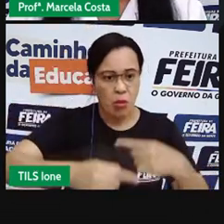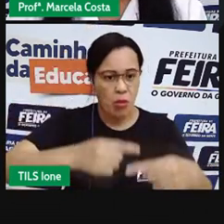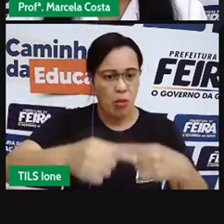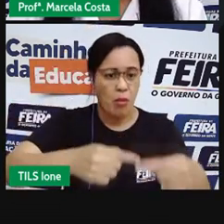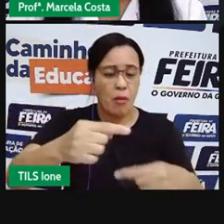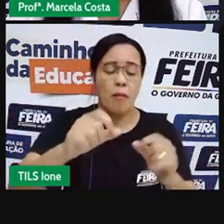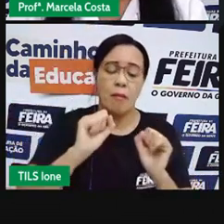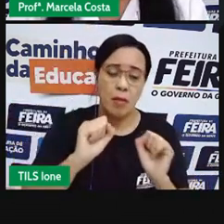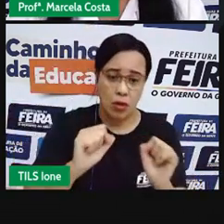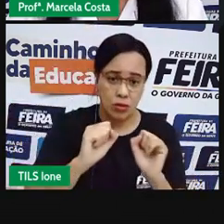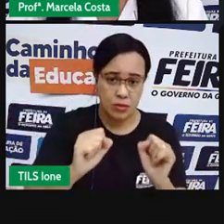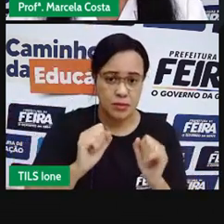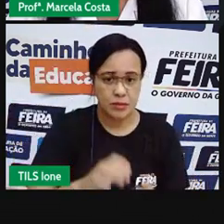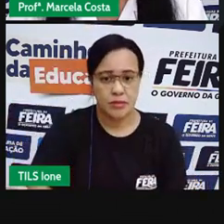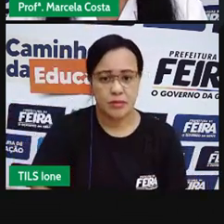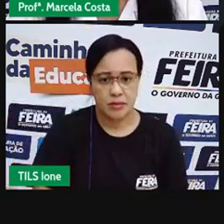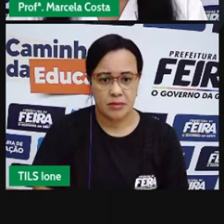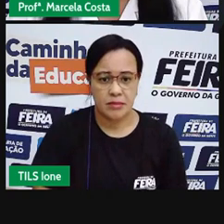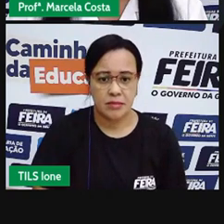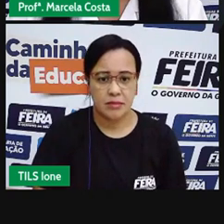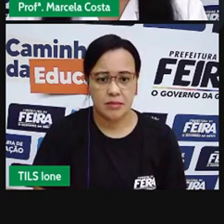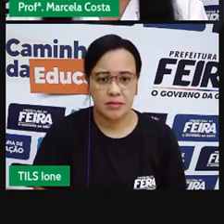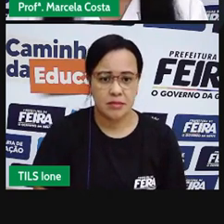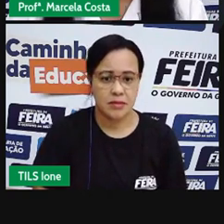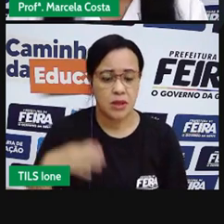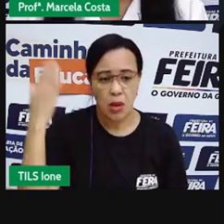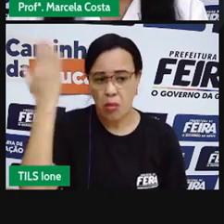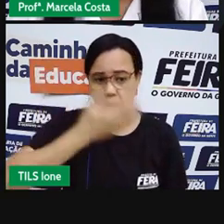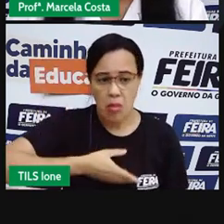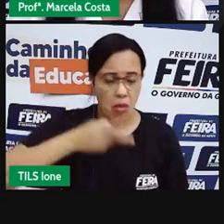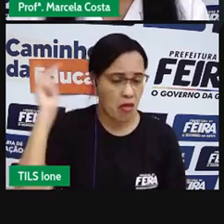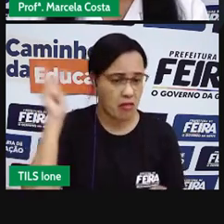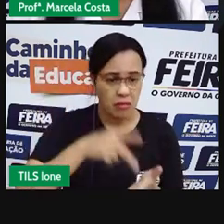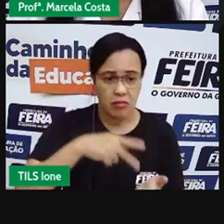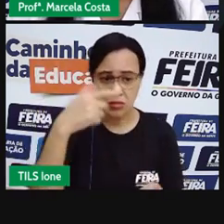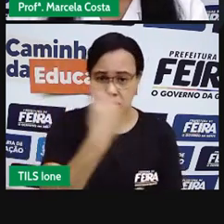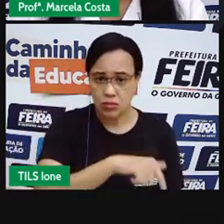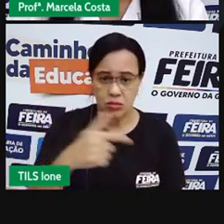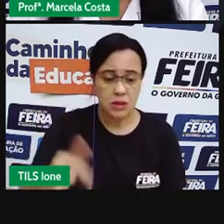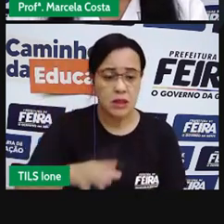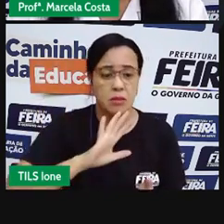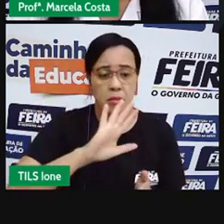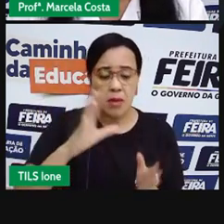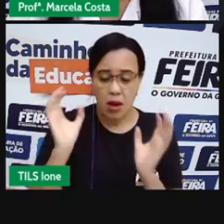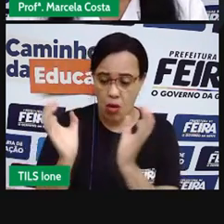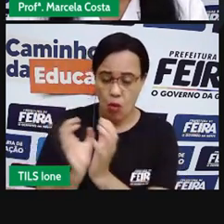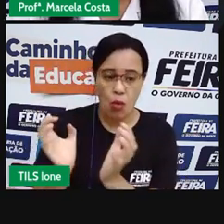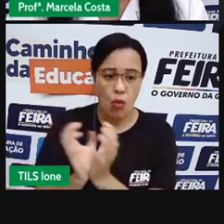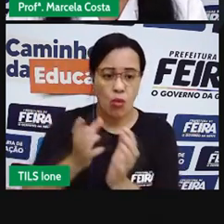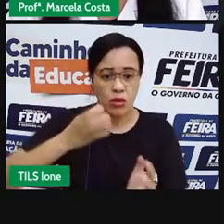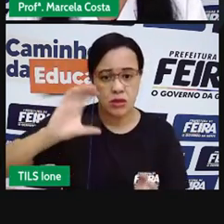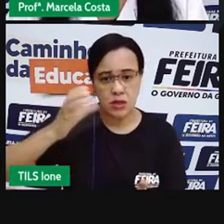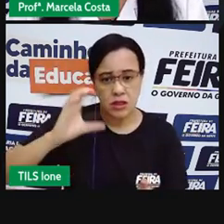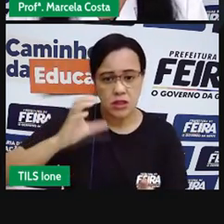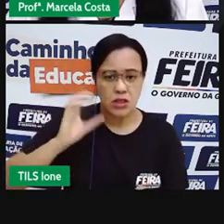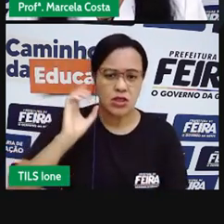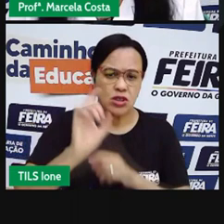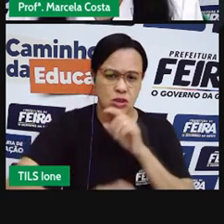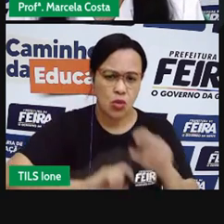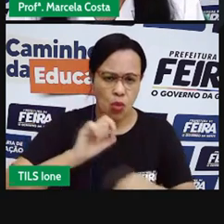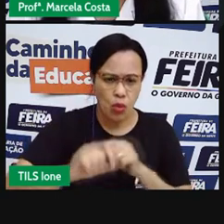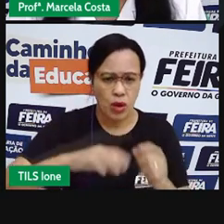seja conhecida, os cientistas acreditam que ele vem de células presentes no útero, no órgão do qual